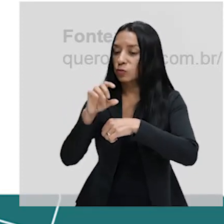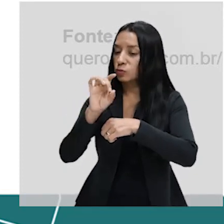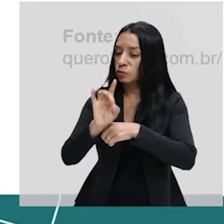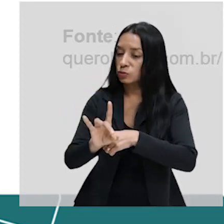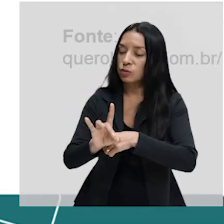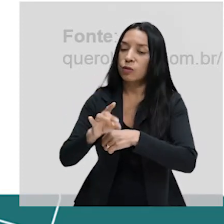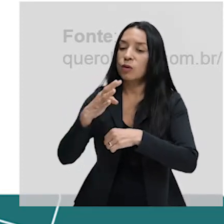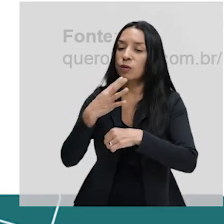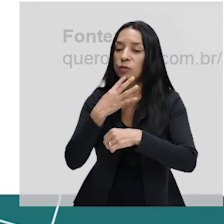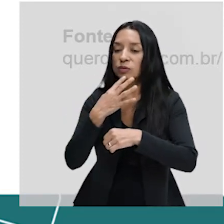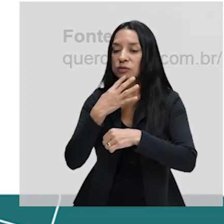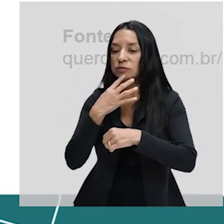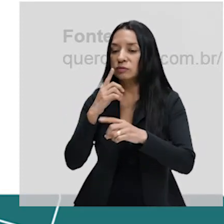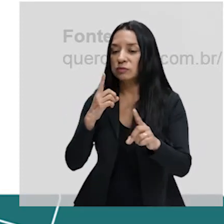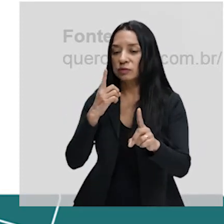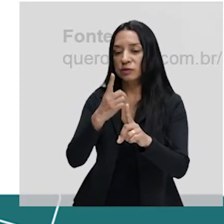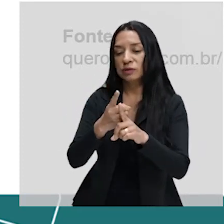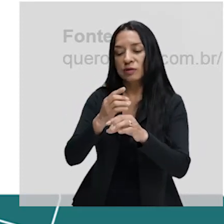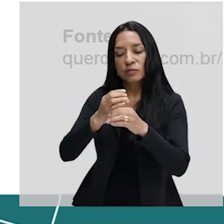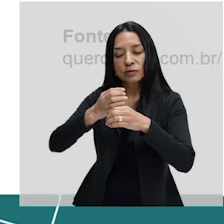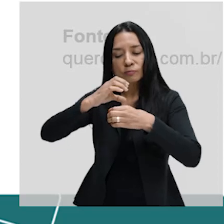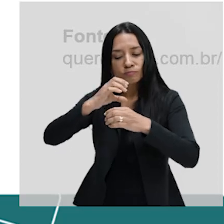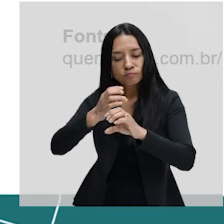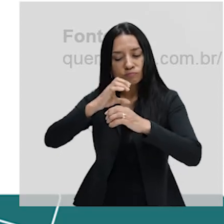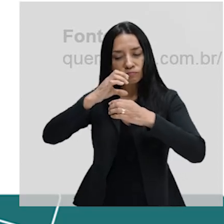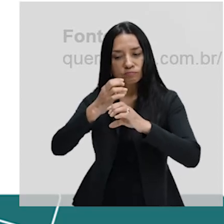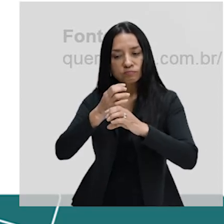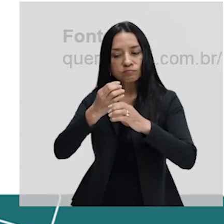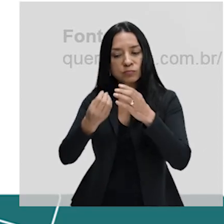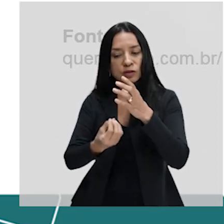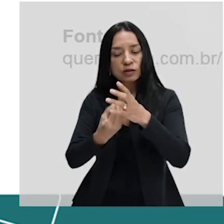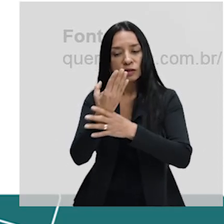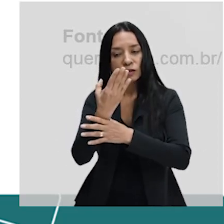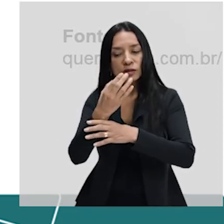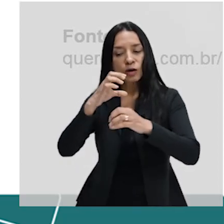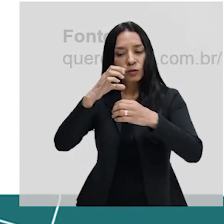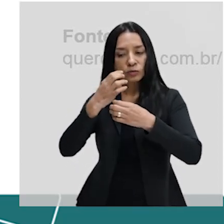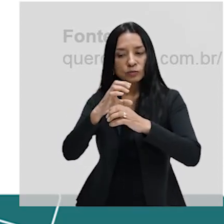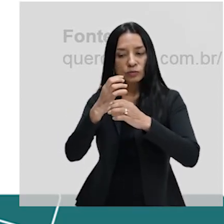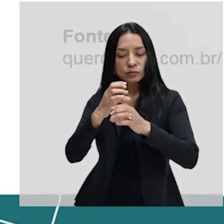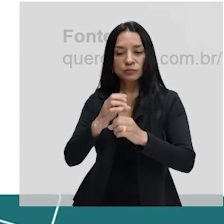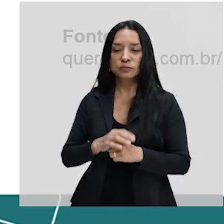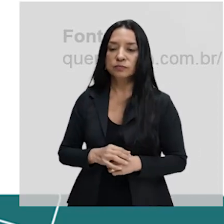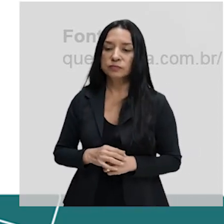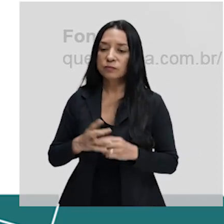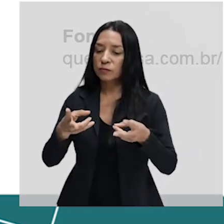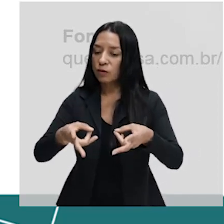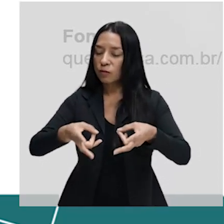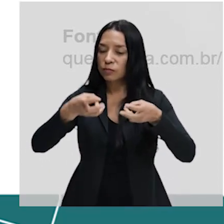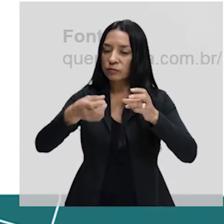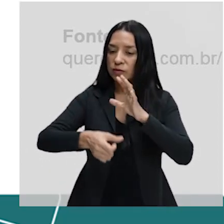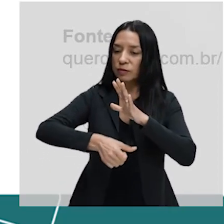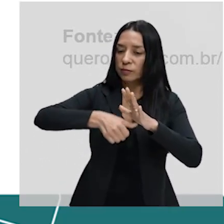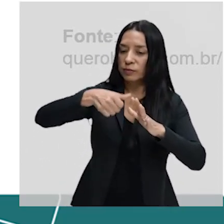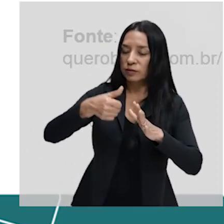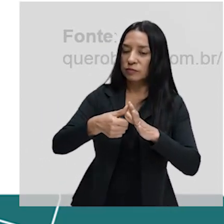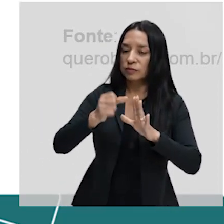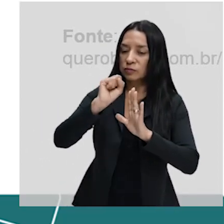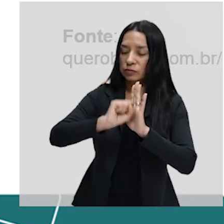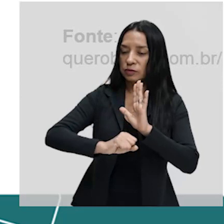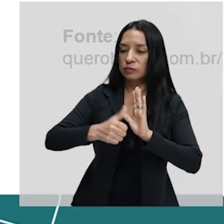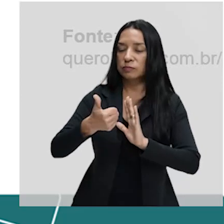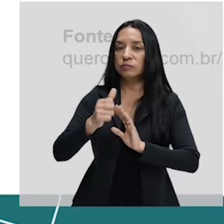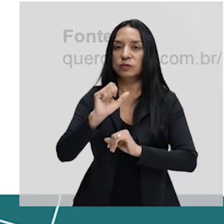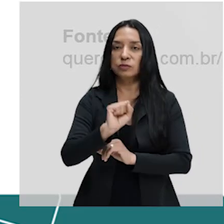conhecidos com a descoberta do microscópio, com a invenção do microscópio, tá? Os micróbios foram observados pela primeira vez no século